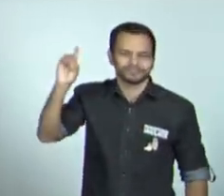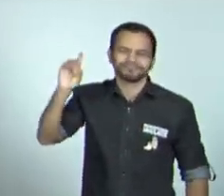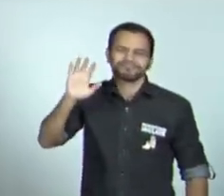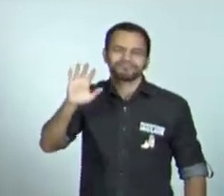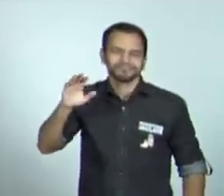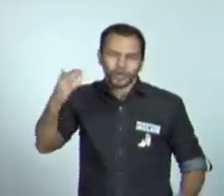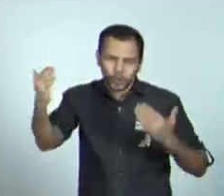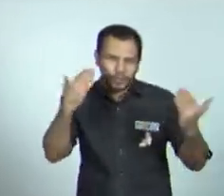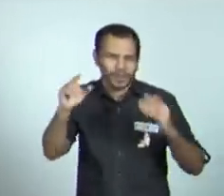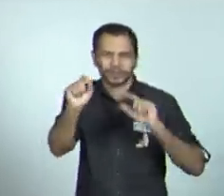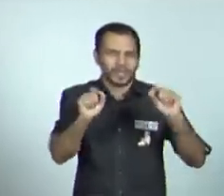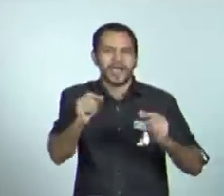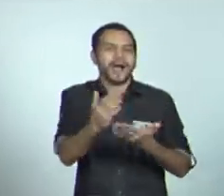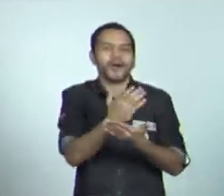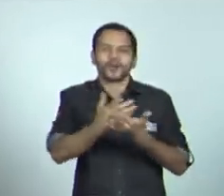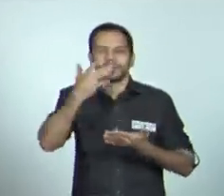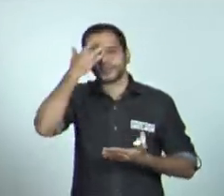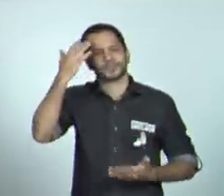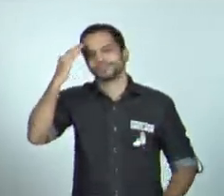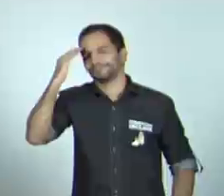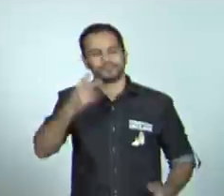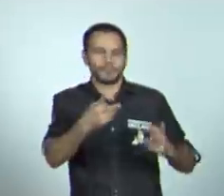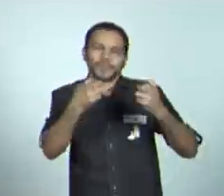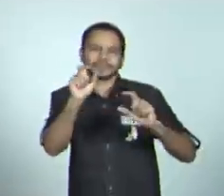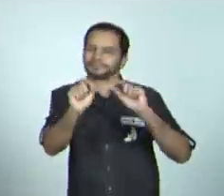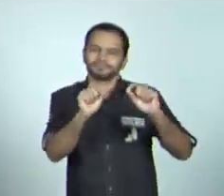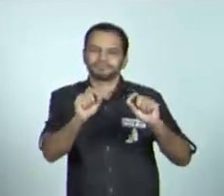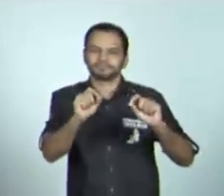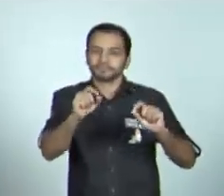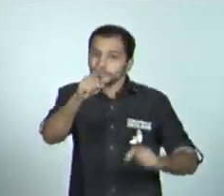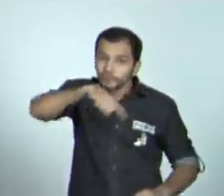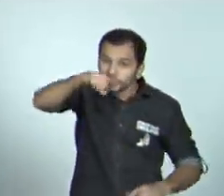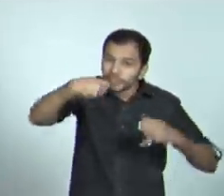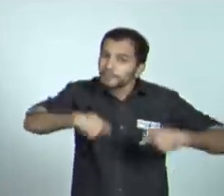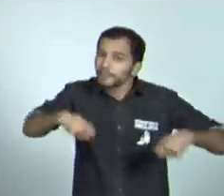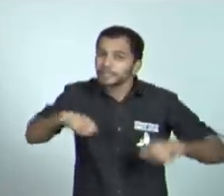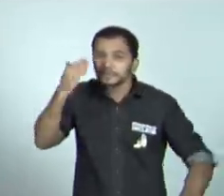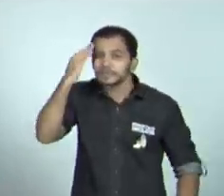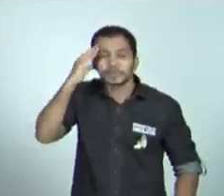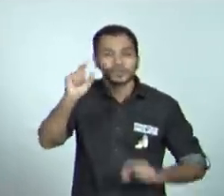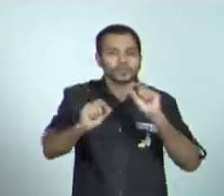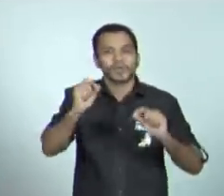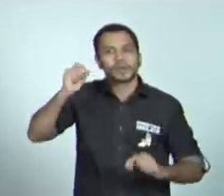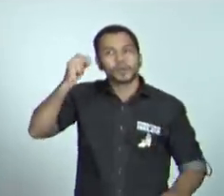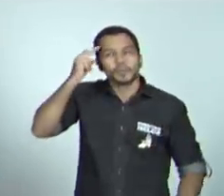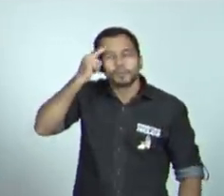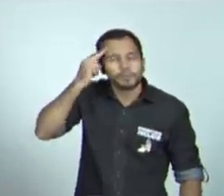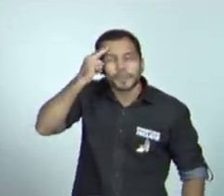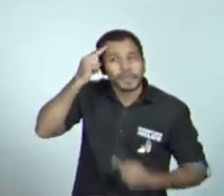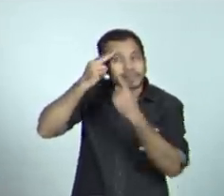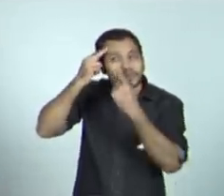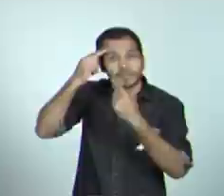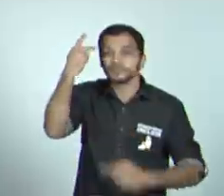ainda não entenderam isso meus amados irmãos entenda que seus pensamentos geram